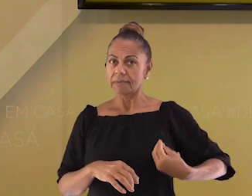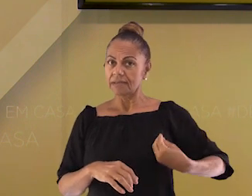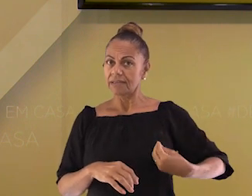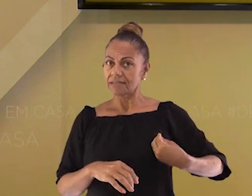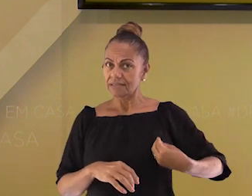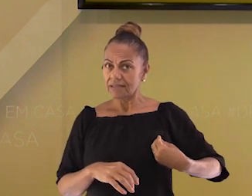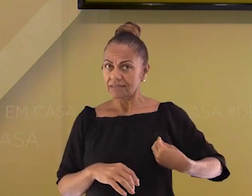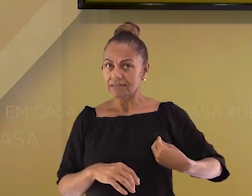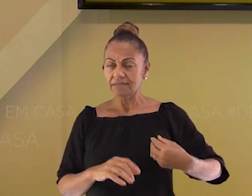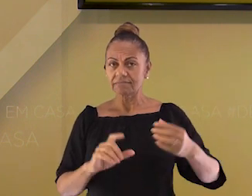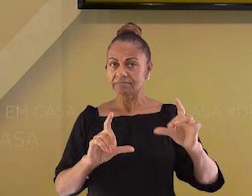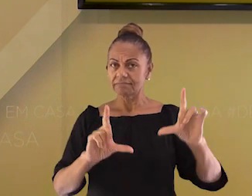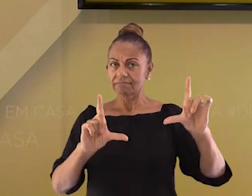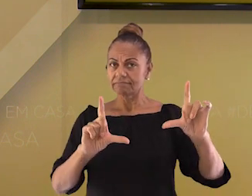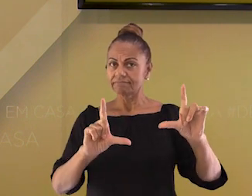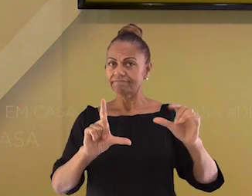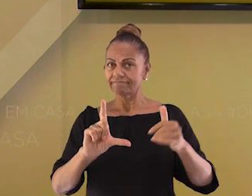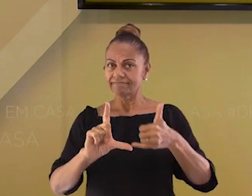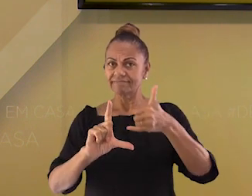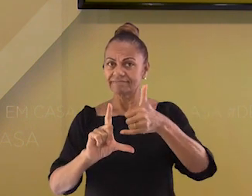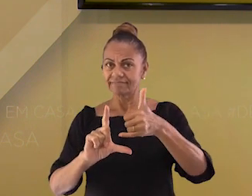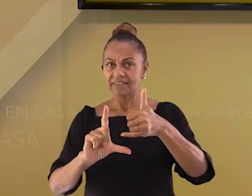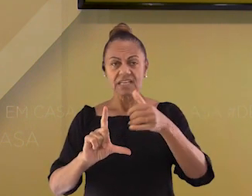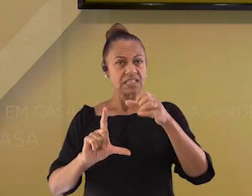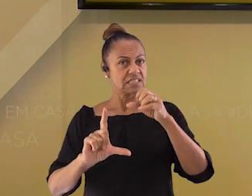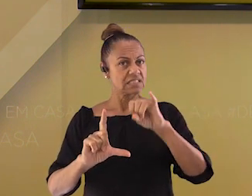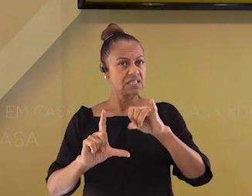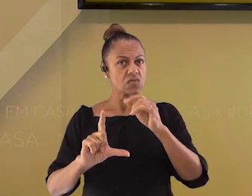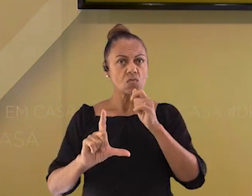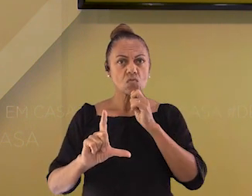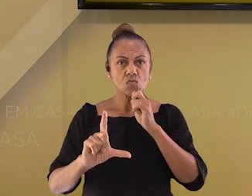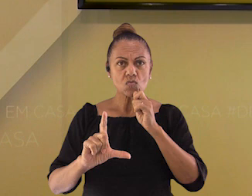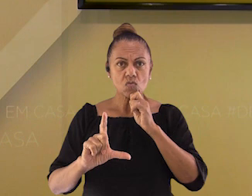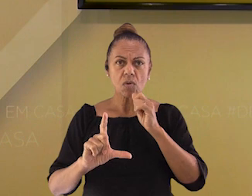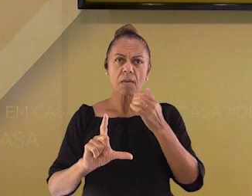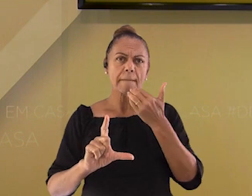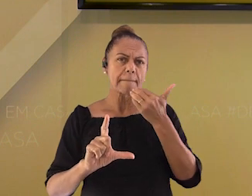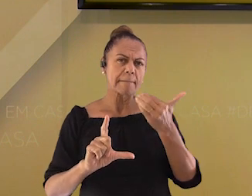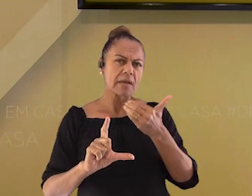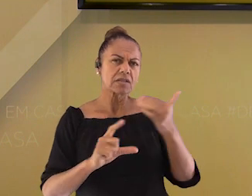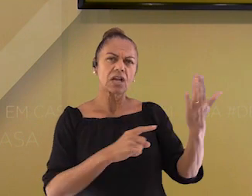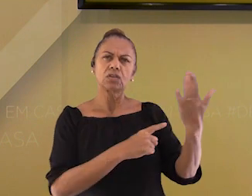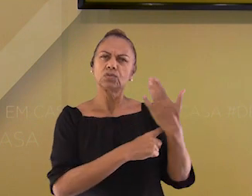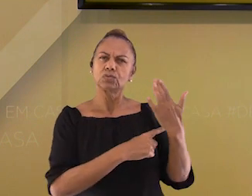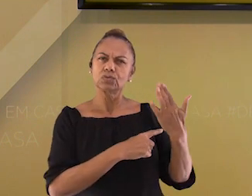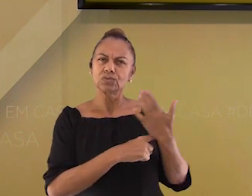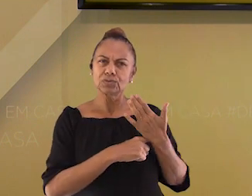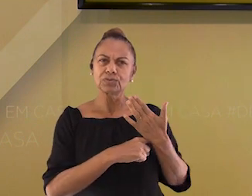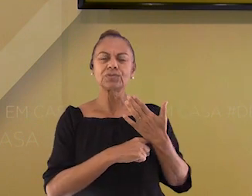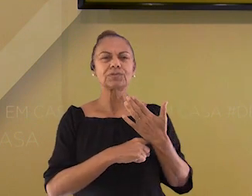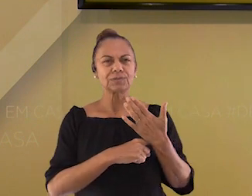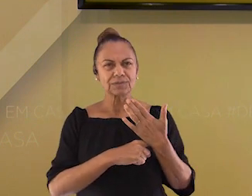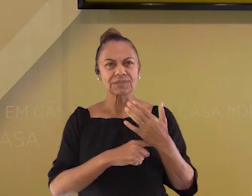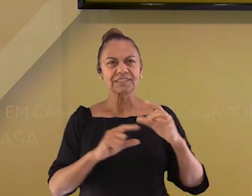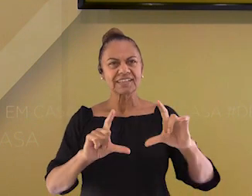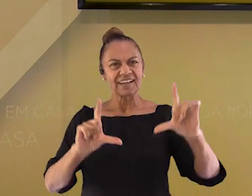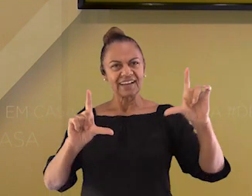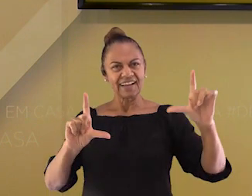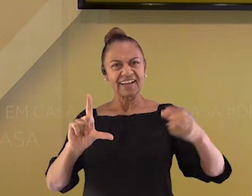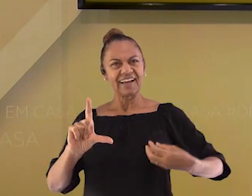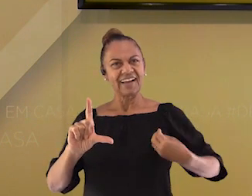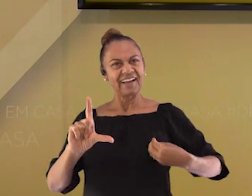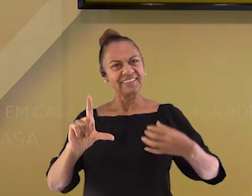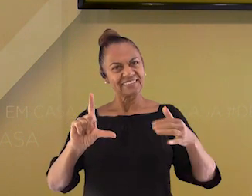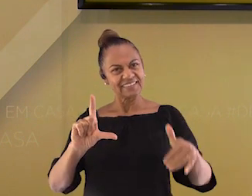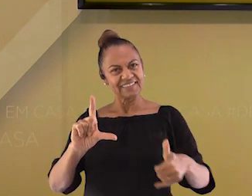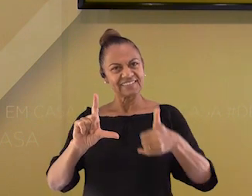registrou sua presença? Se ainda não, peça ajuda ao seu responsável. Aponte a câmera do celular para o QR Code